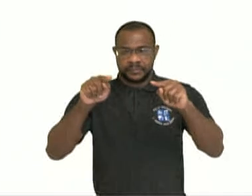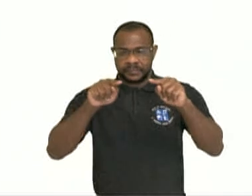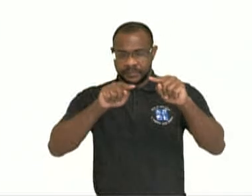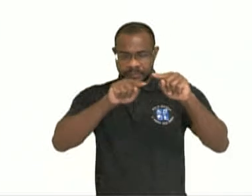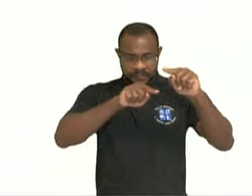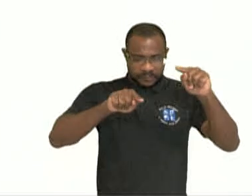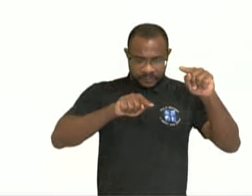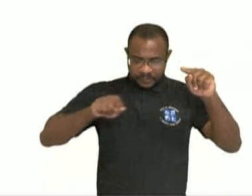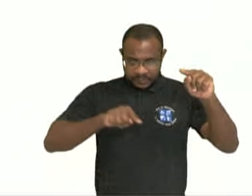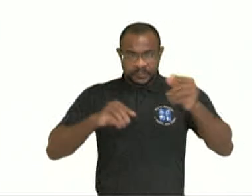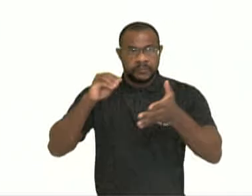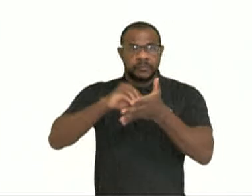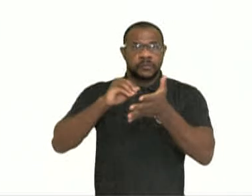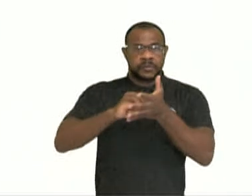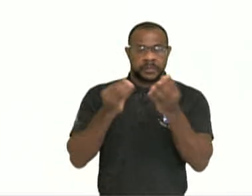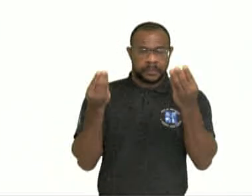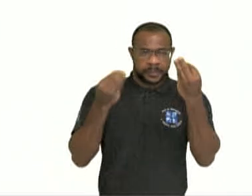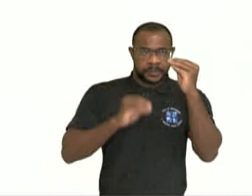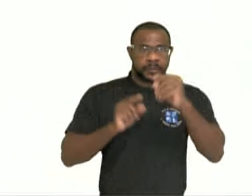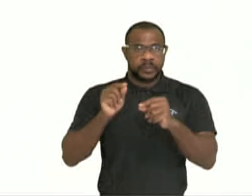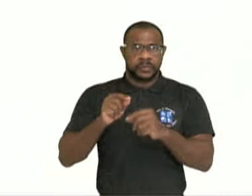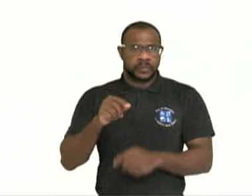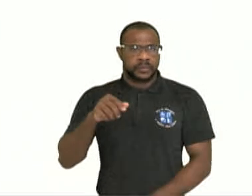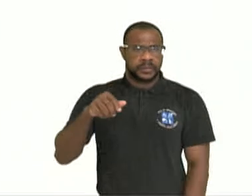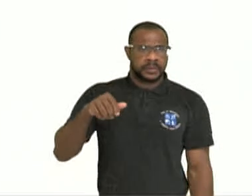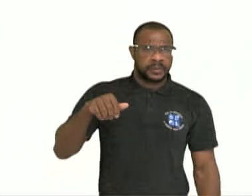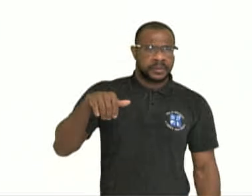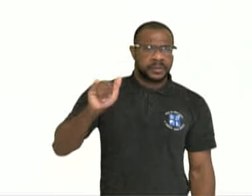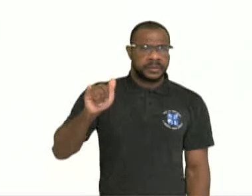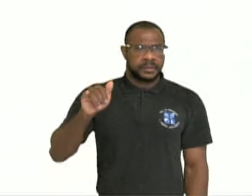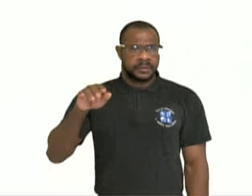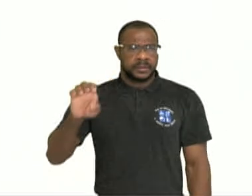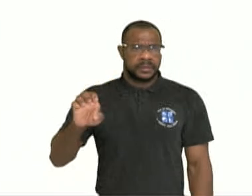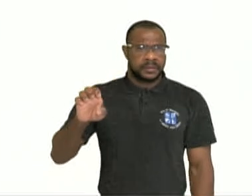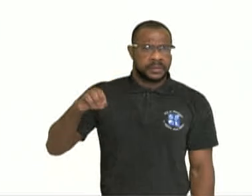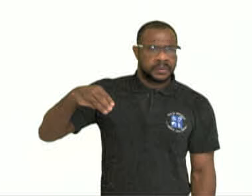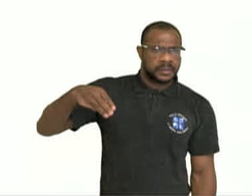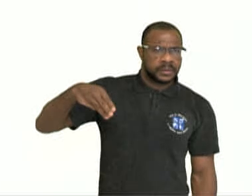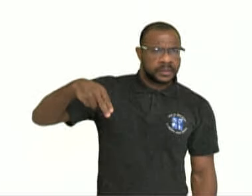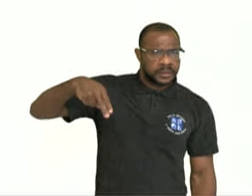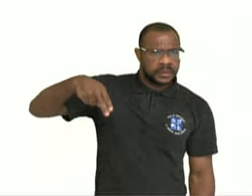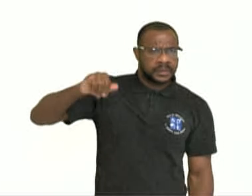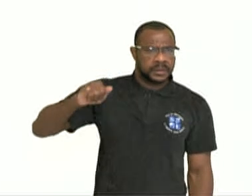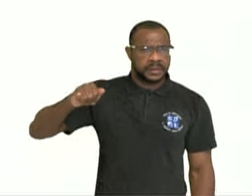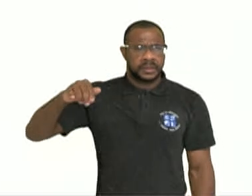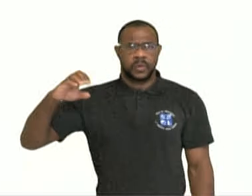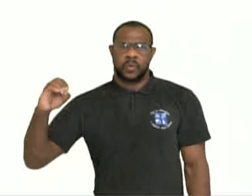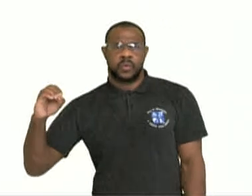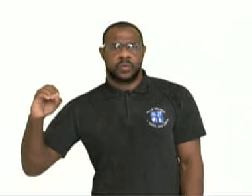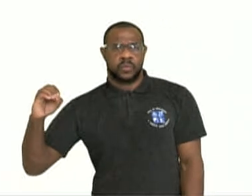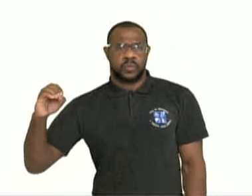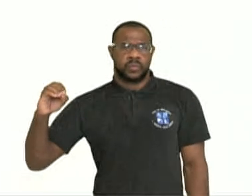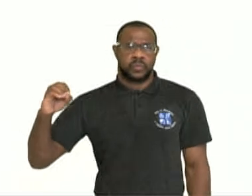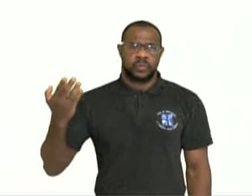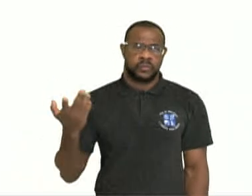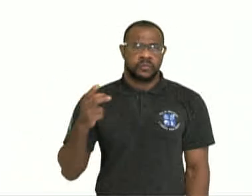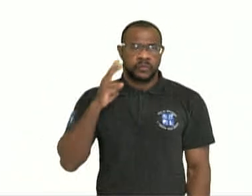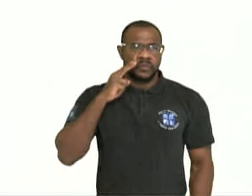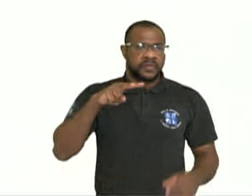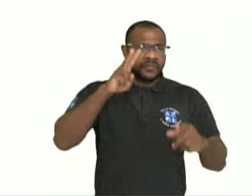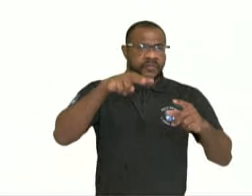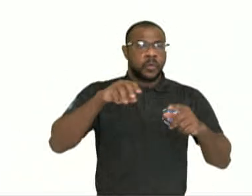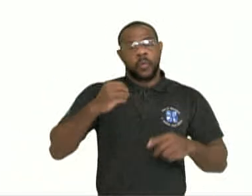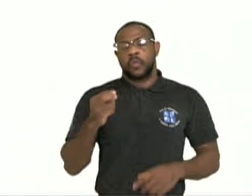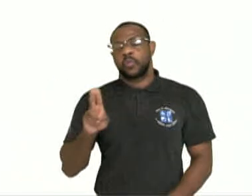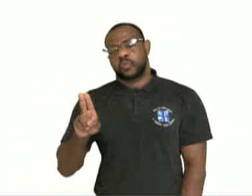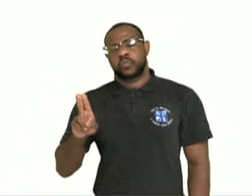e, ni, o, com tilde, com o acento, ou u. Você vai ler as frases,